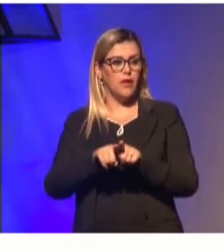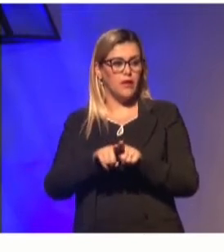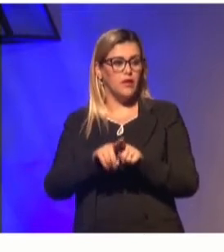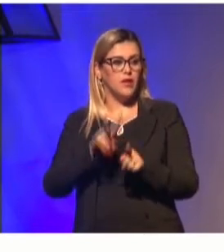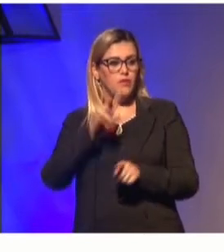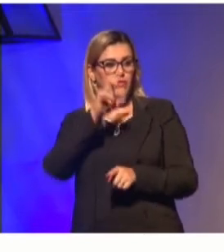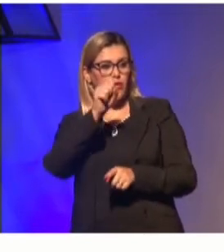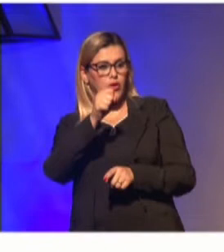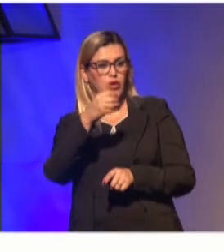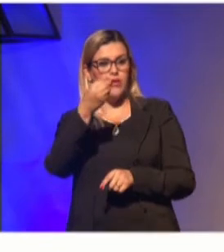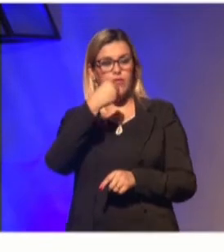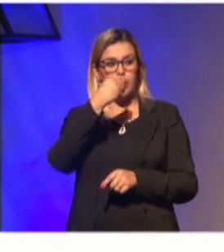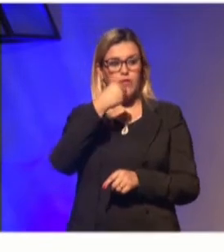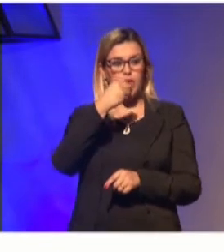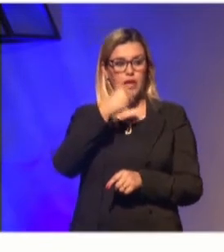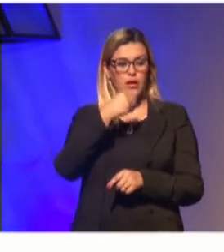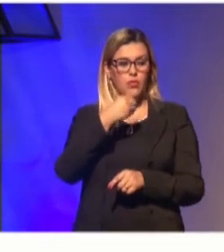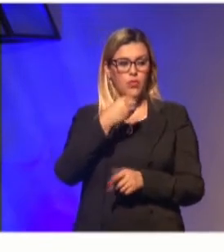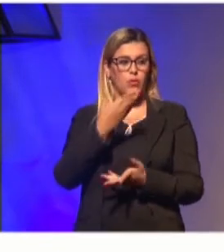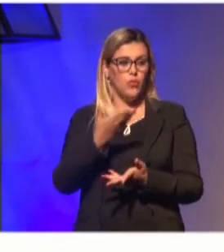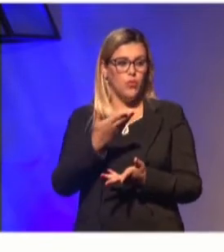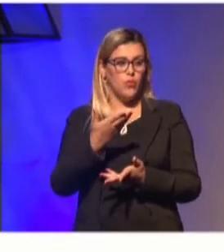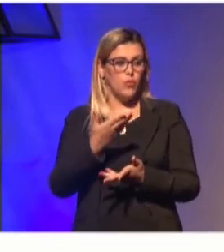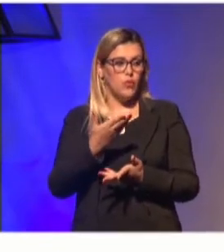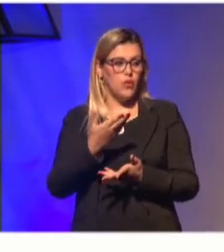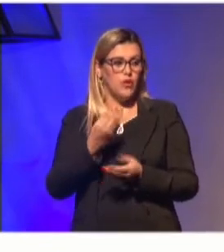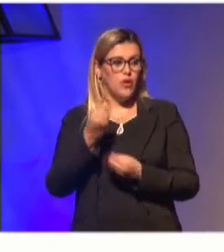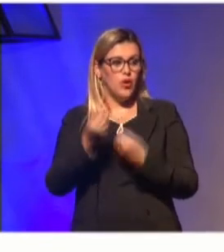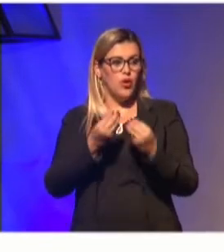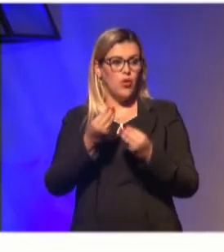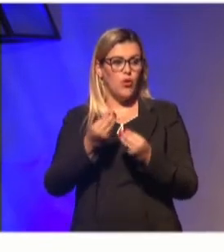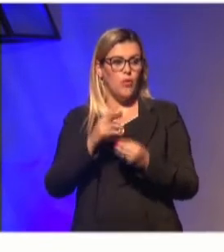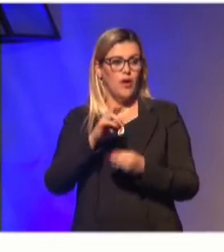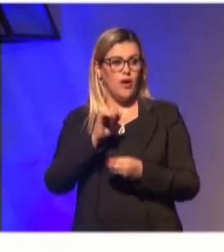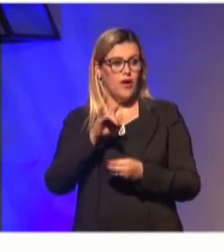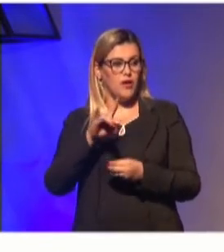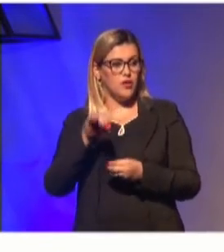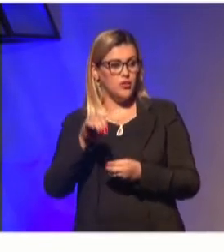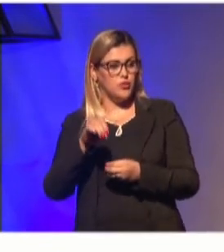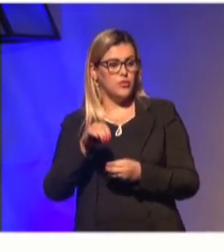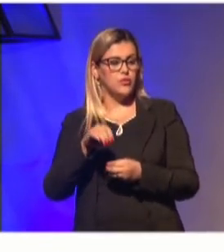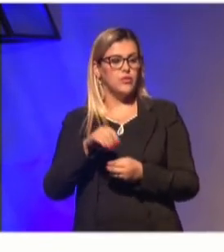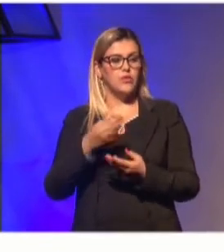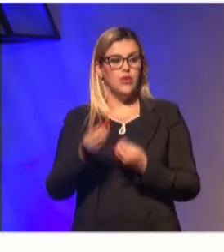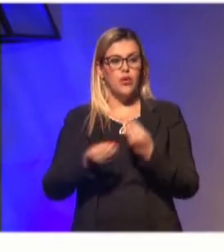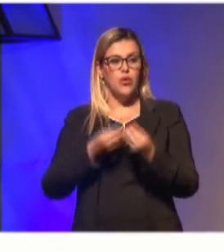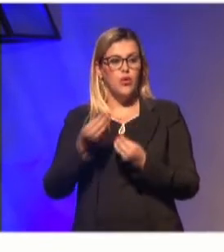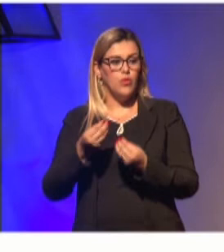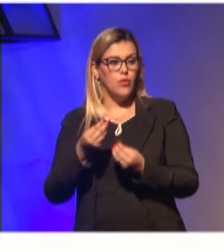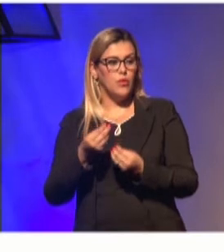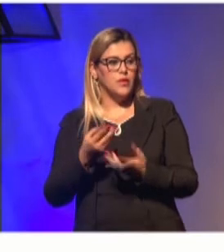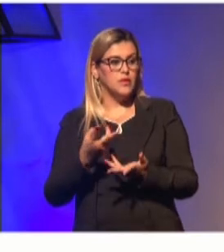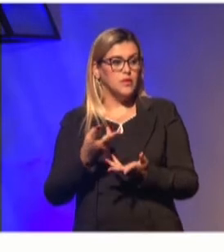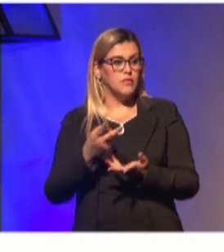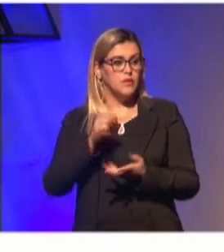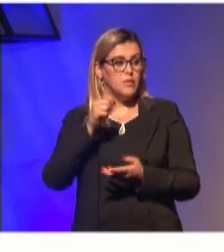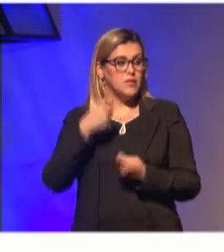do aparelho. Isso vai chegar na potência radiante, vai chegar... você tem que saber a área do